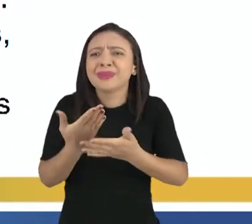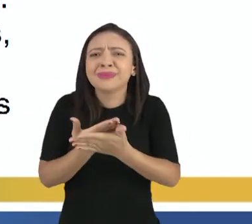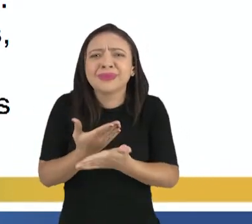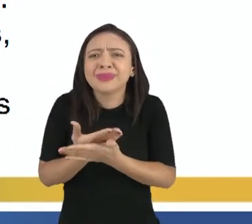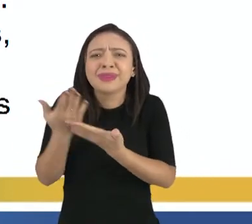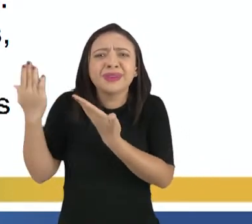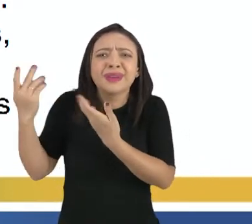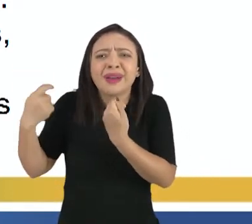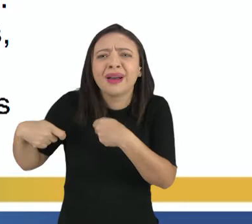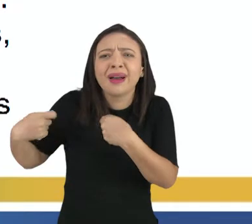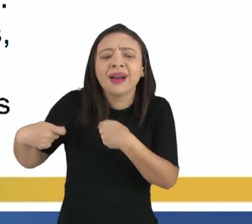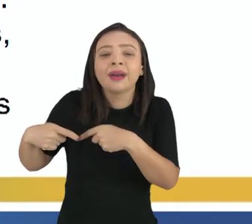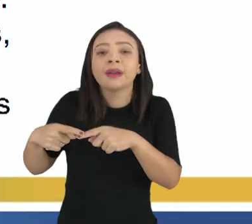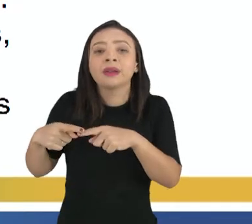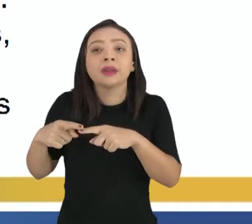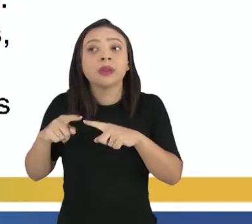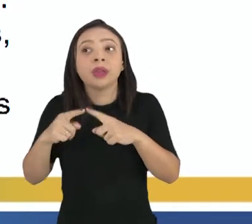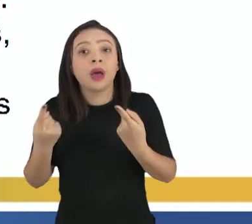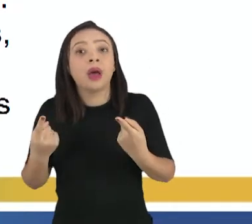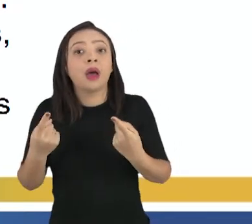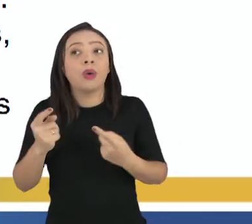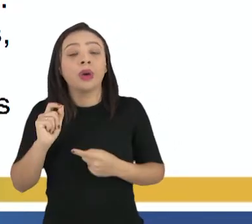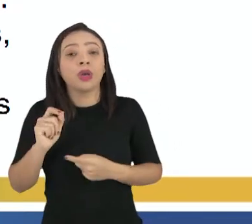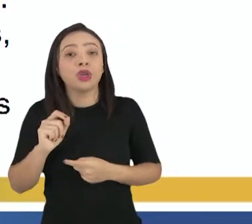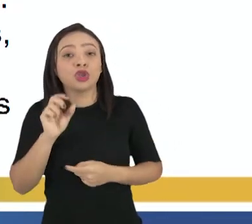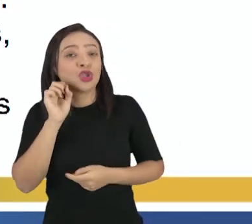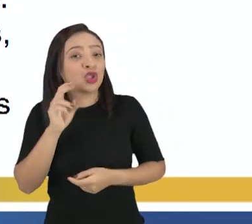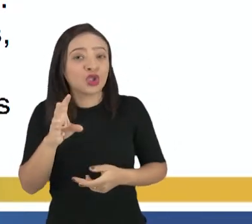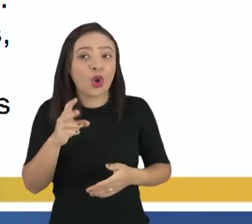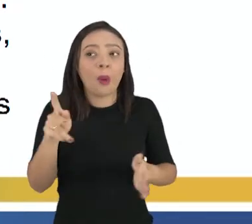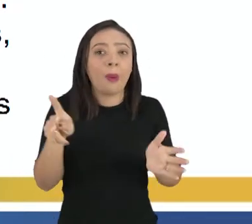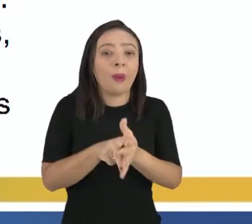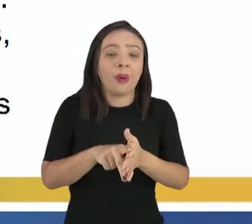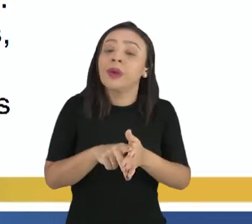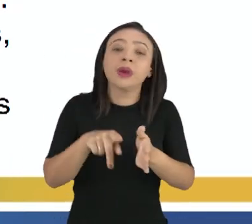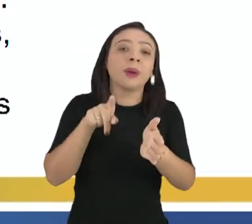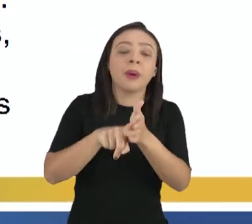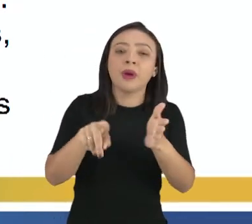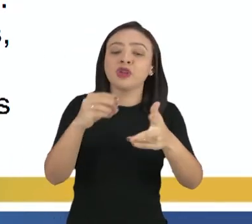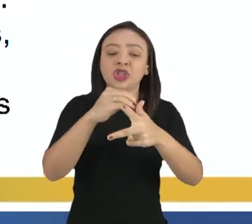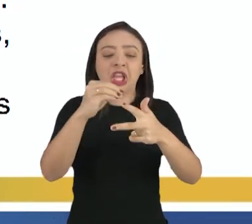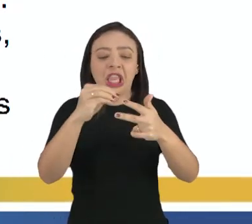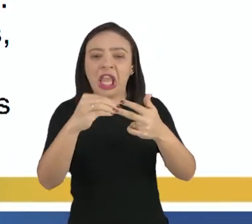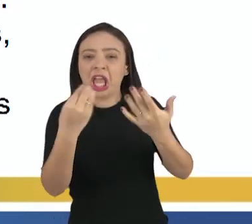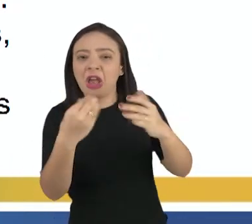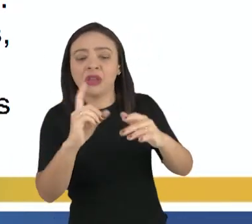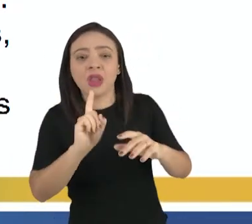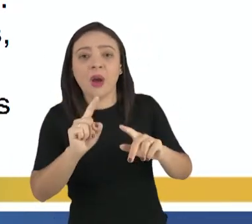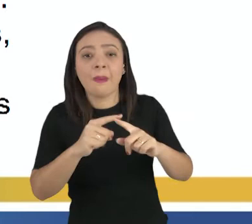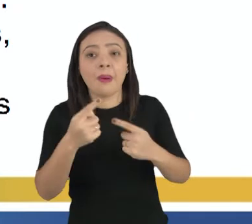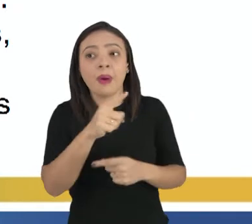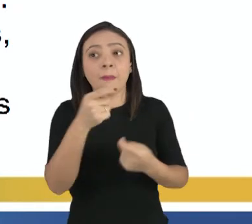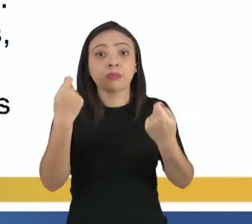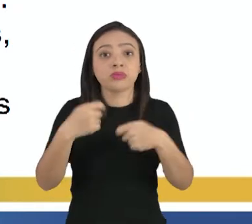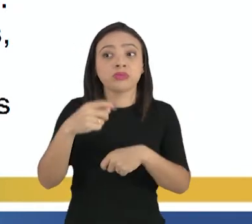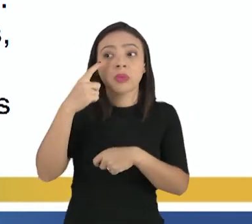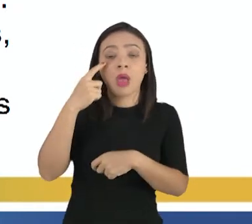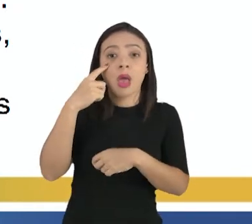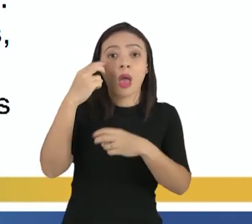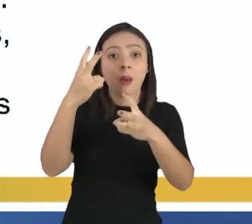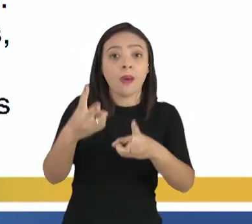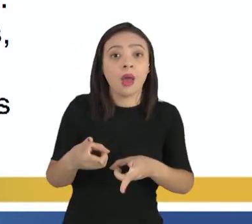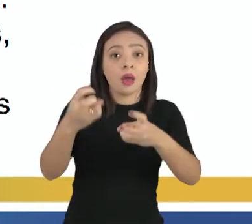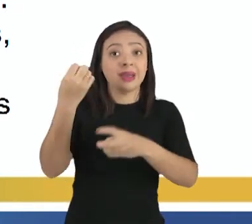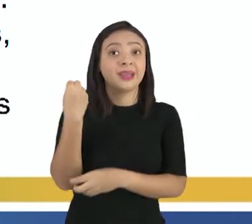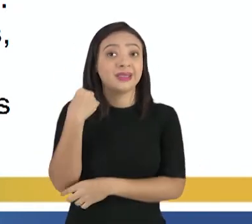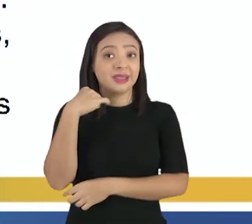estudando isso mas não só para as questões de vestibulares de ENEM de concurso Mas é para você perceber que